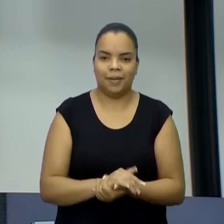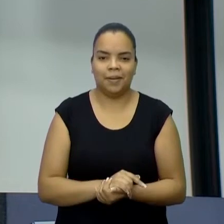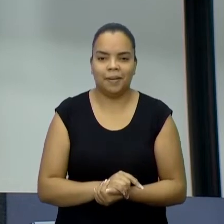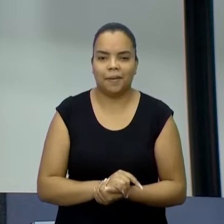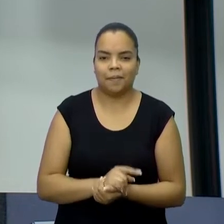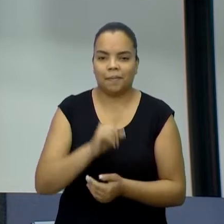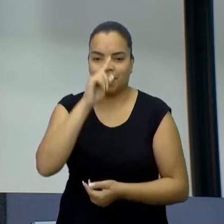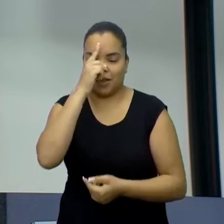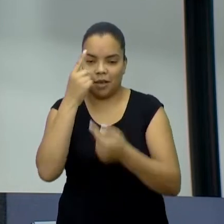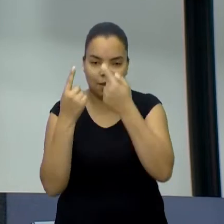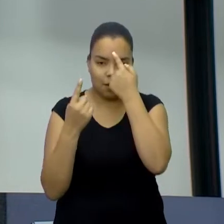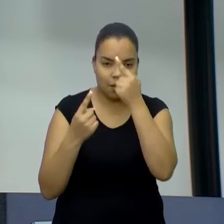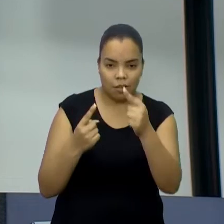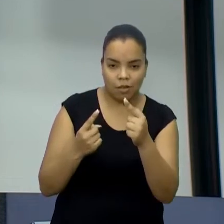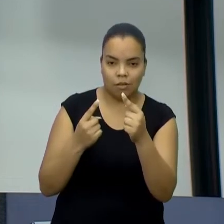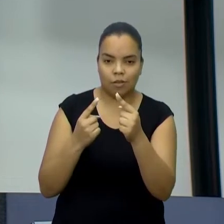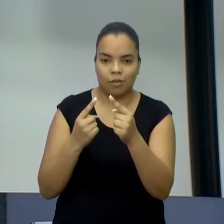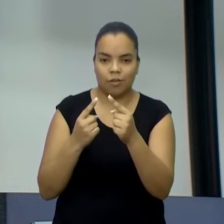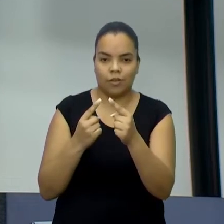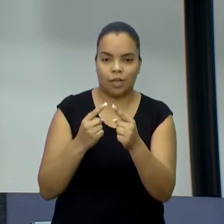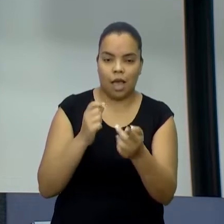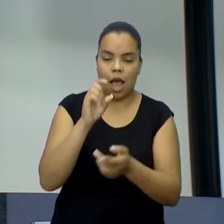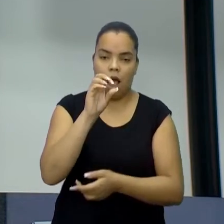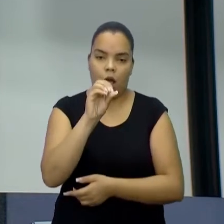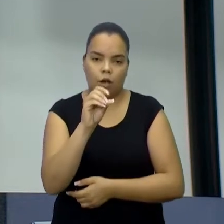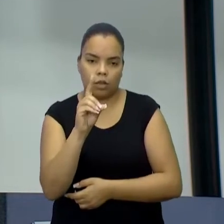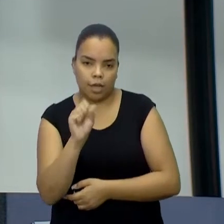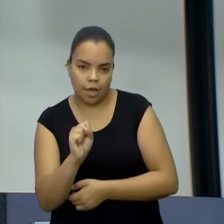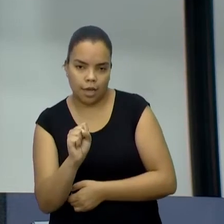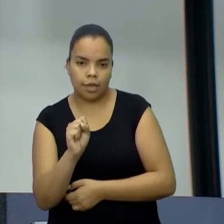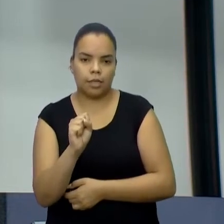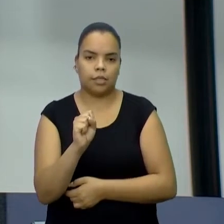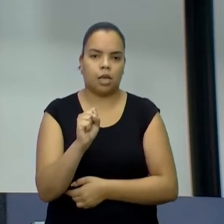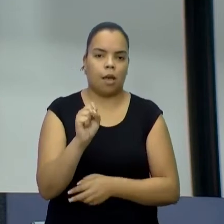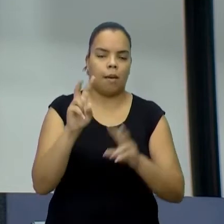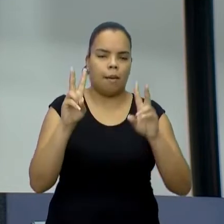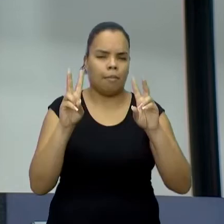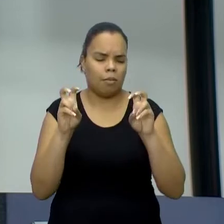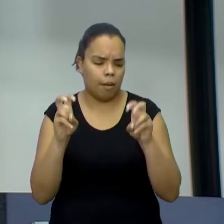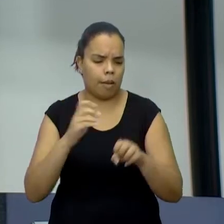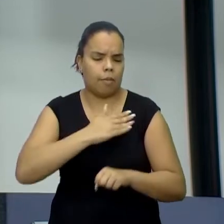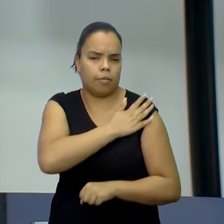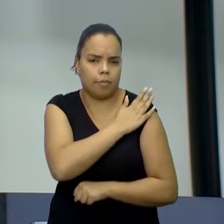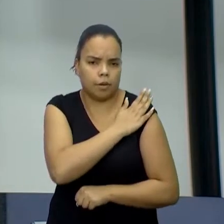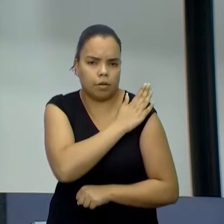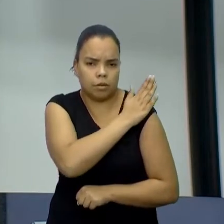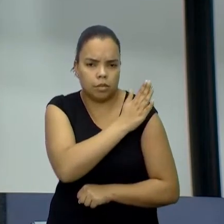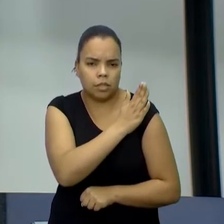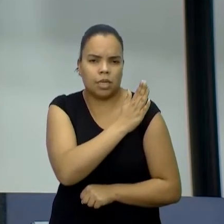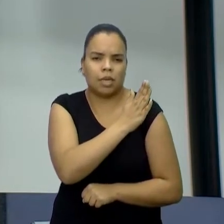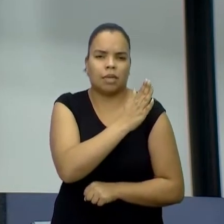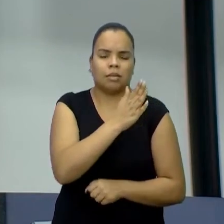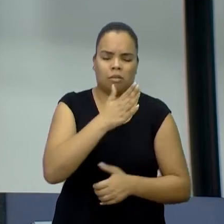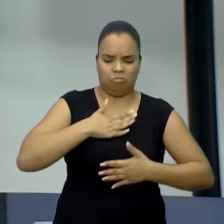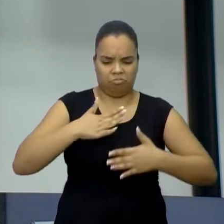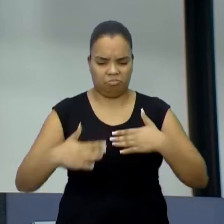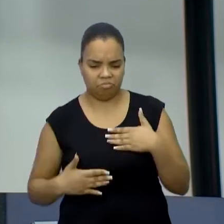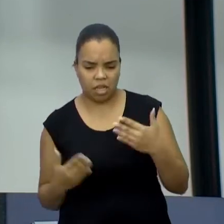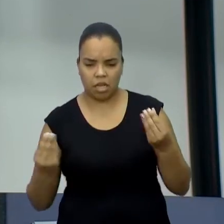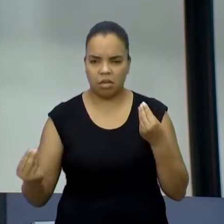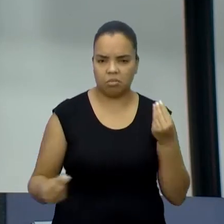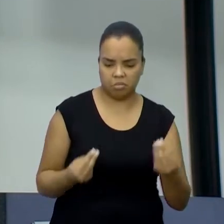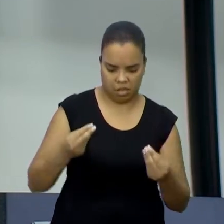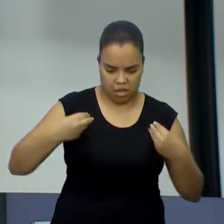com dúvida em relação às questões conceituais de preconceito, de estereótipo, né,